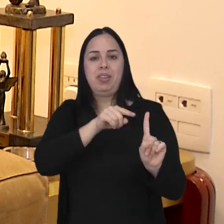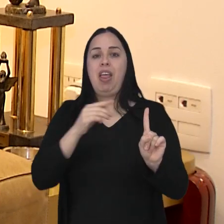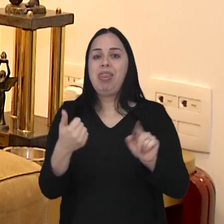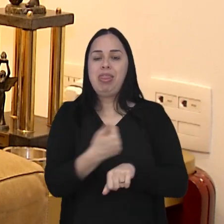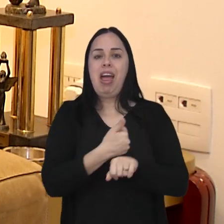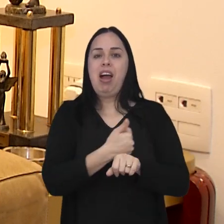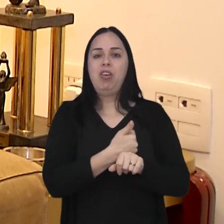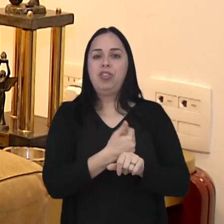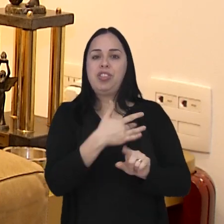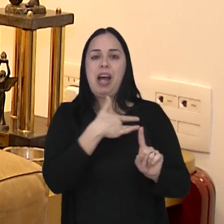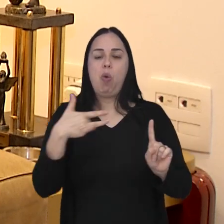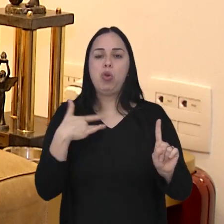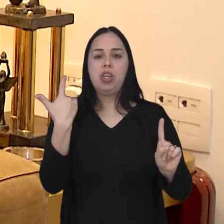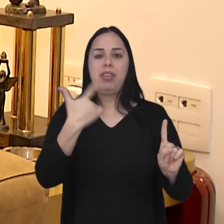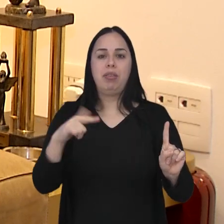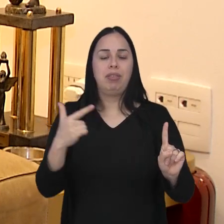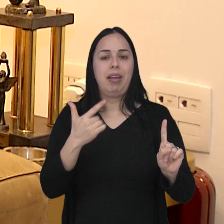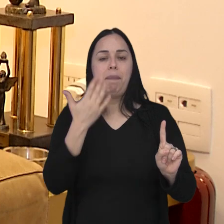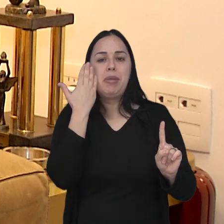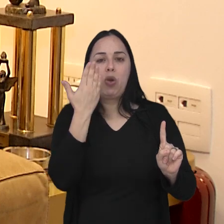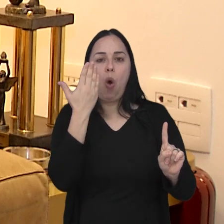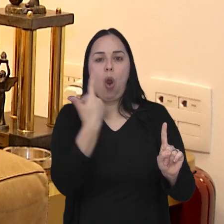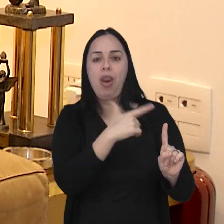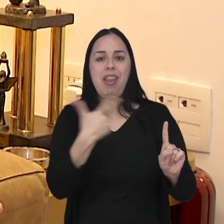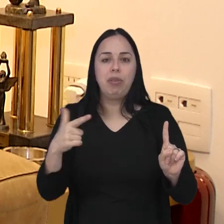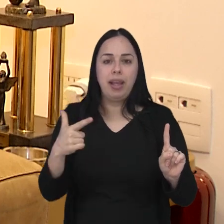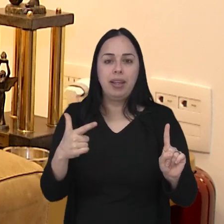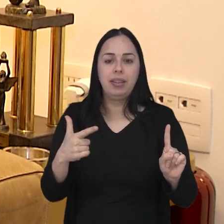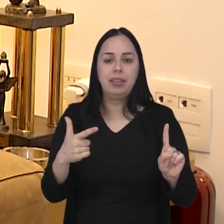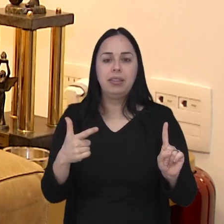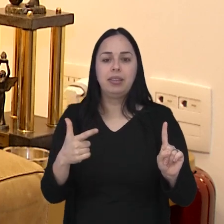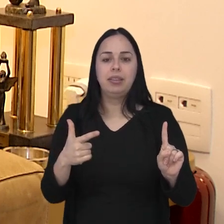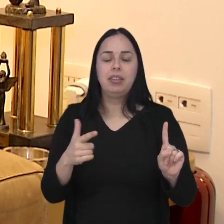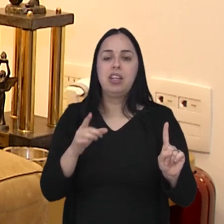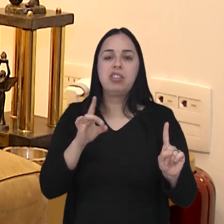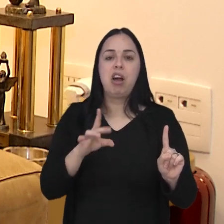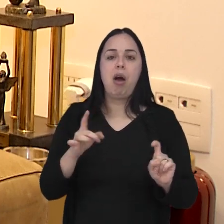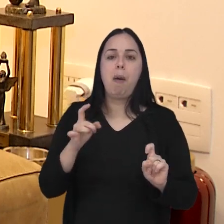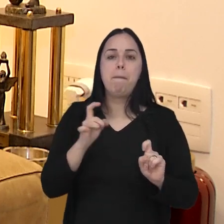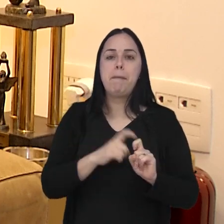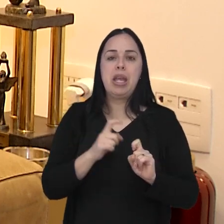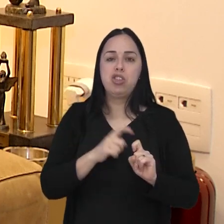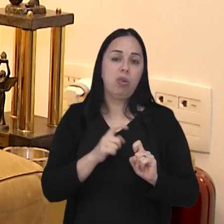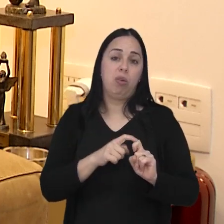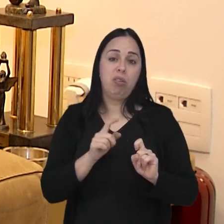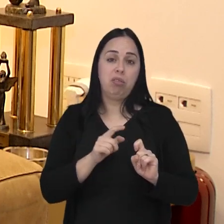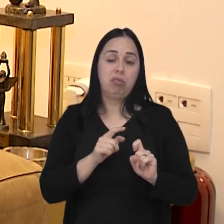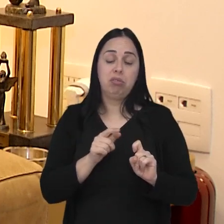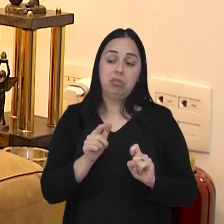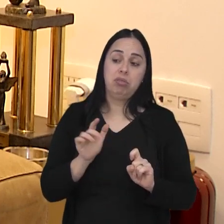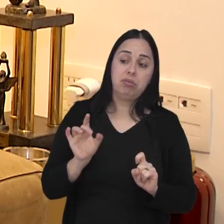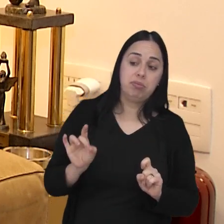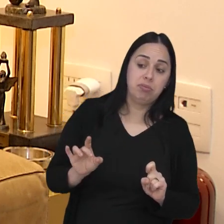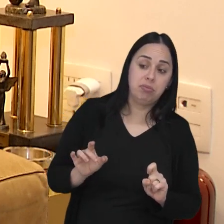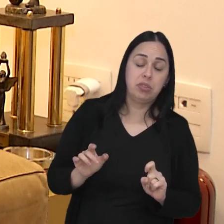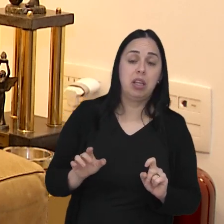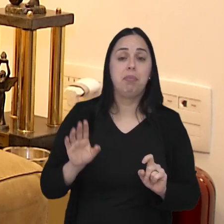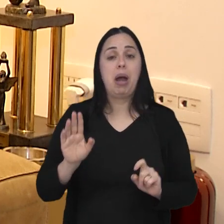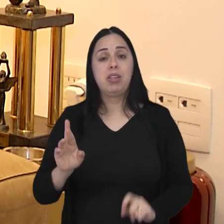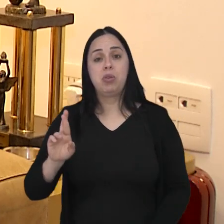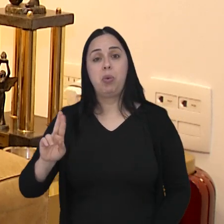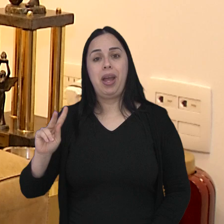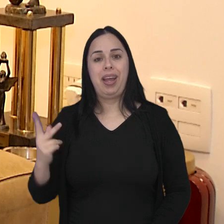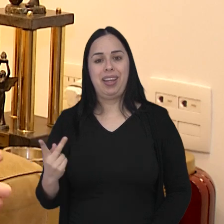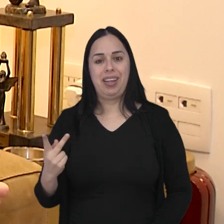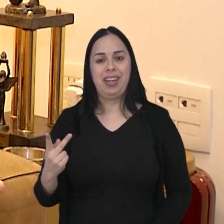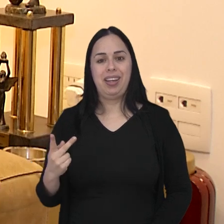de saúde para fazer isso. Lá dentro não tem psicólogos, lá dentro tem no máximo o médico do trabalho. E